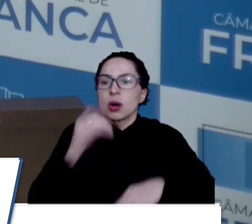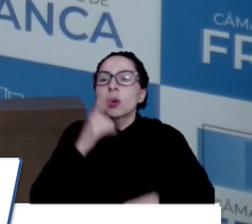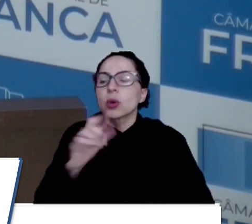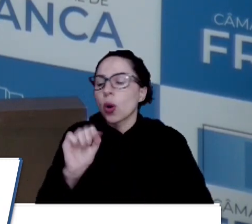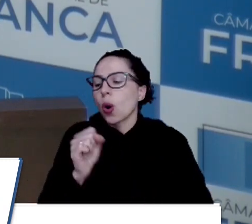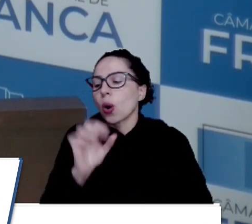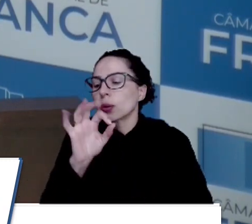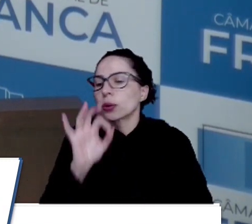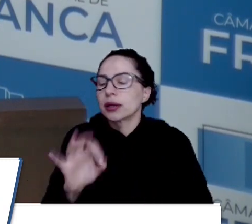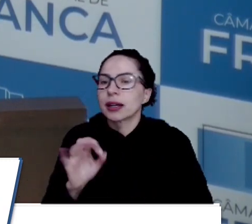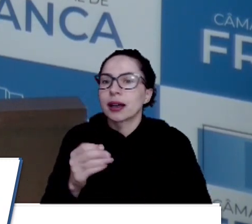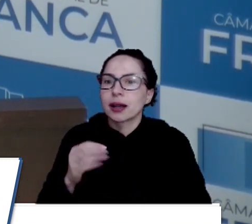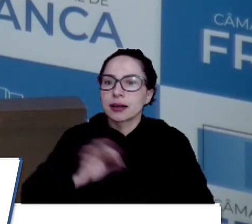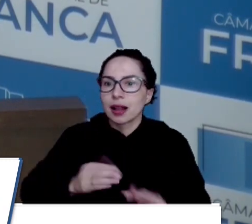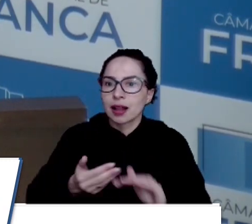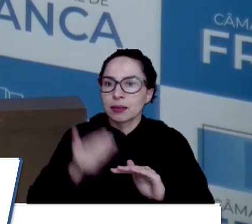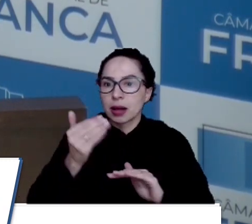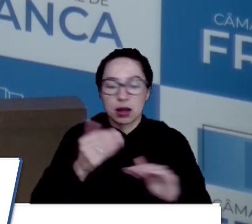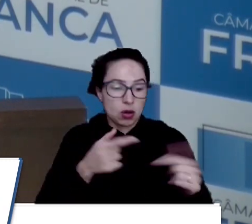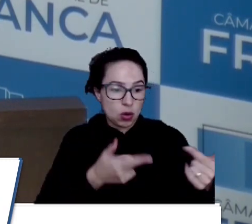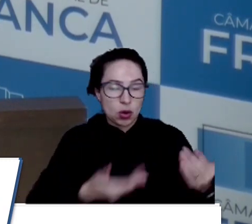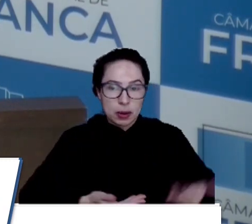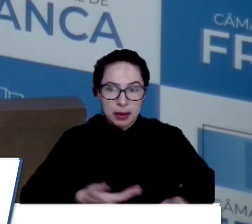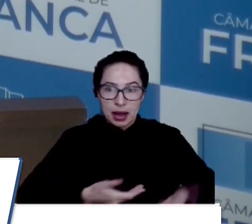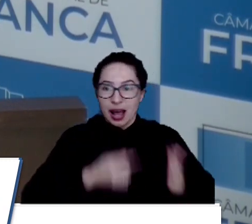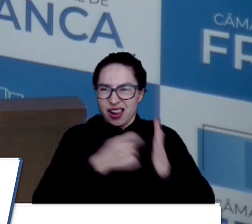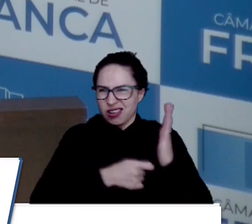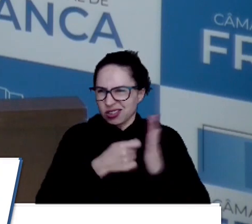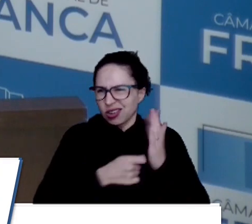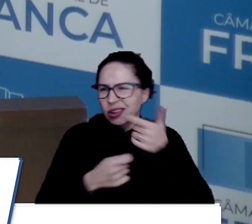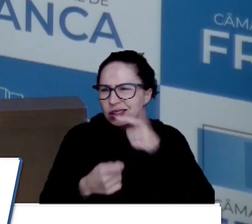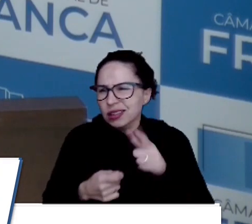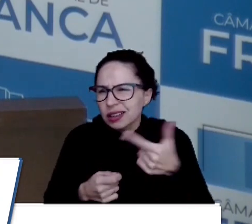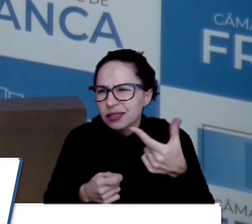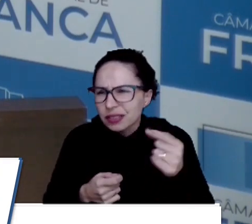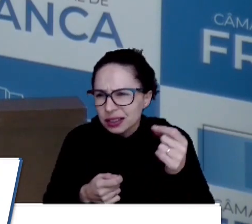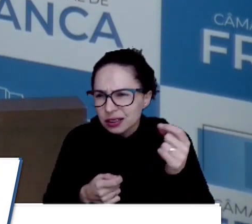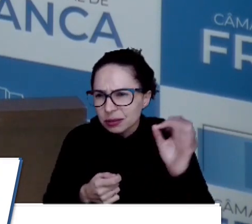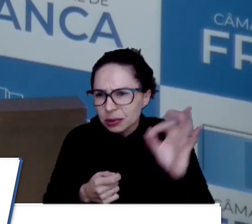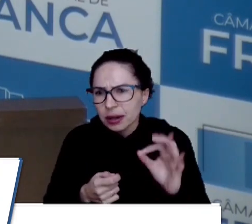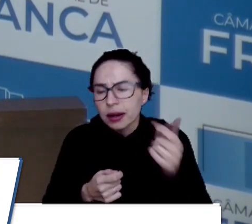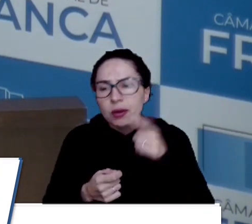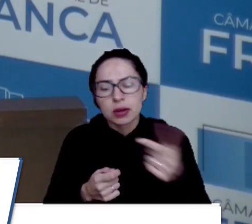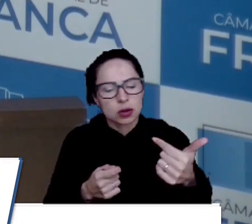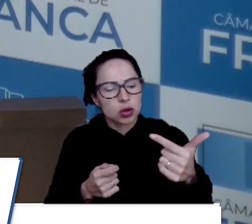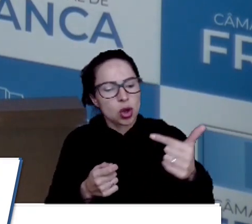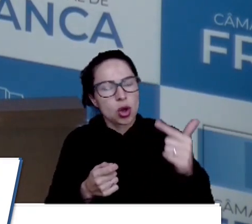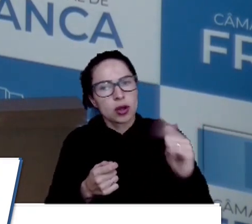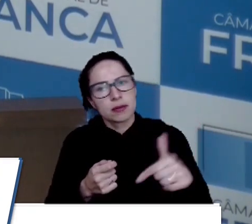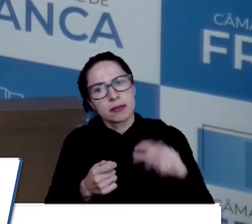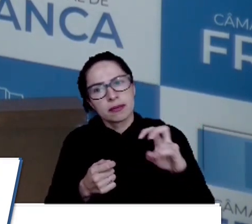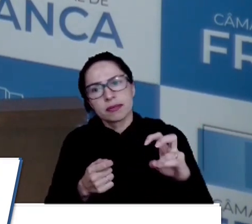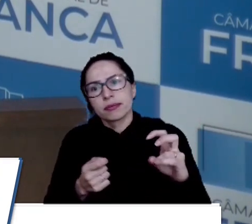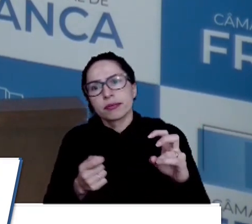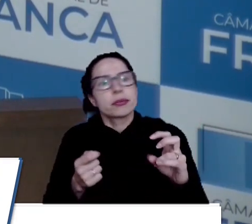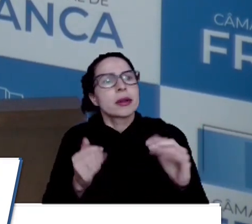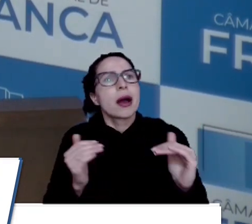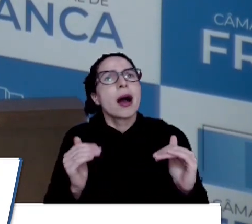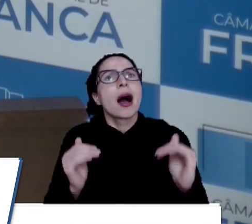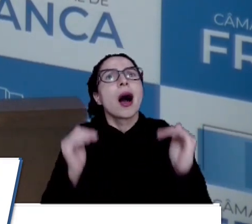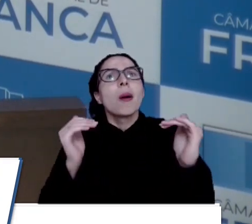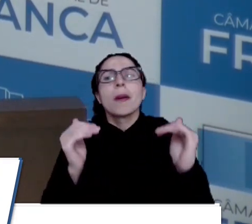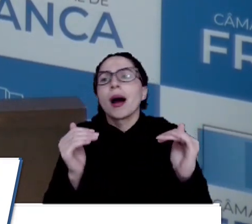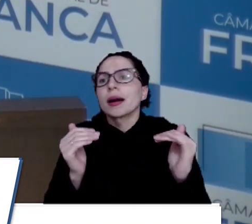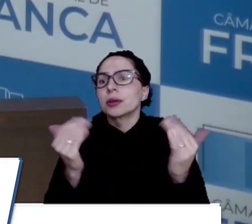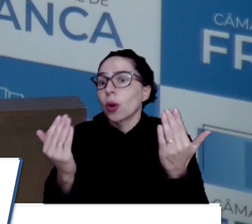aumento. O servidor público aqui brigou para ter acho que 20%, conseguiram 12,5%. O que é esse aumento perto do que